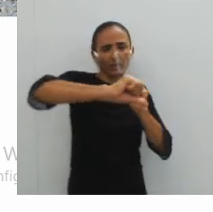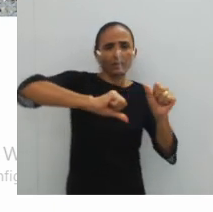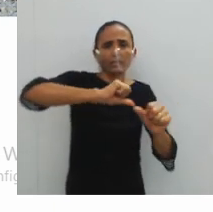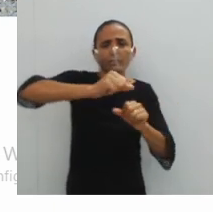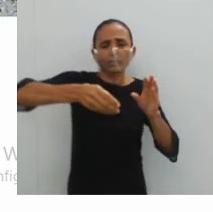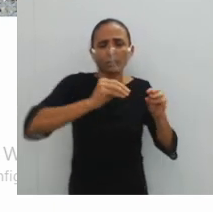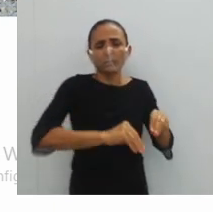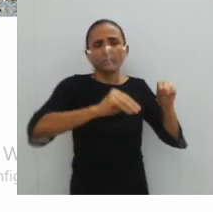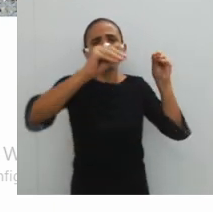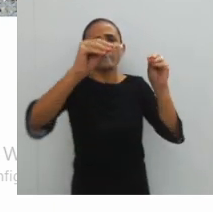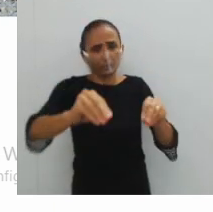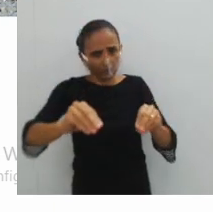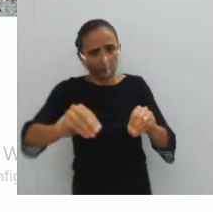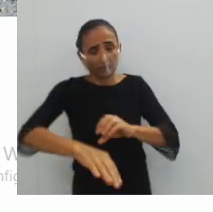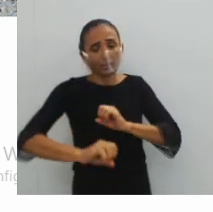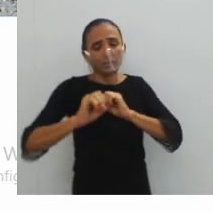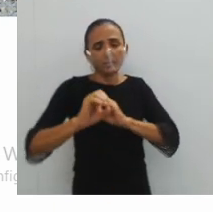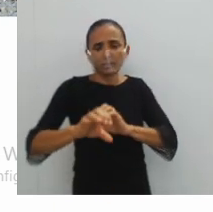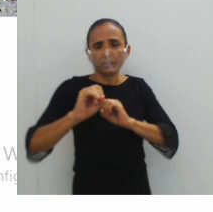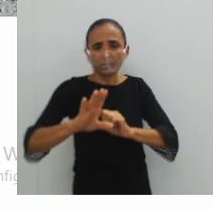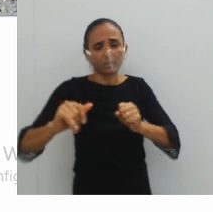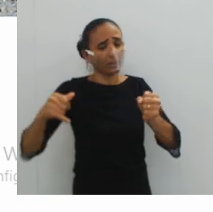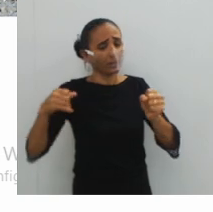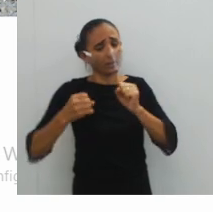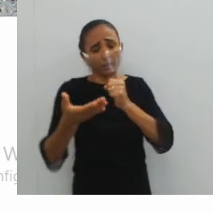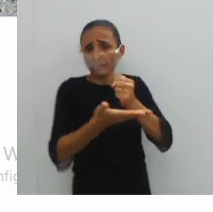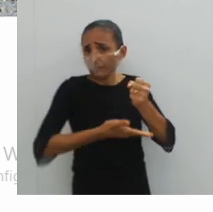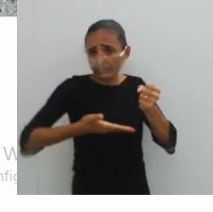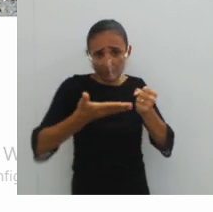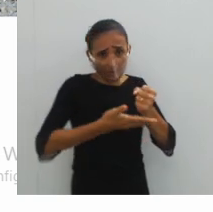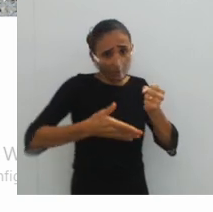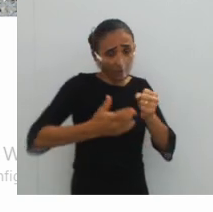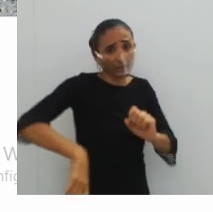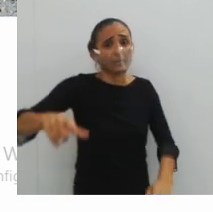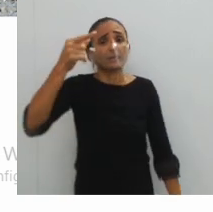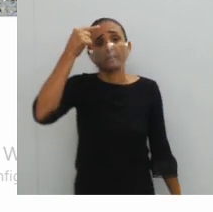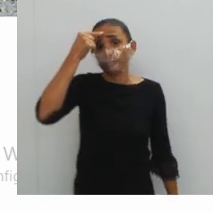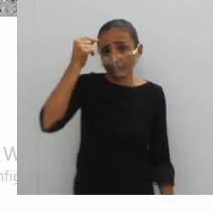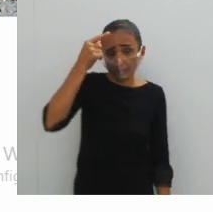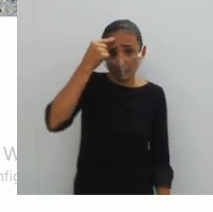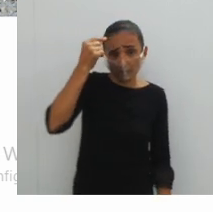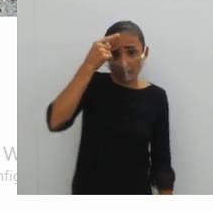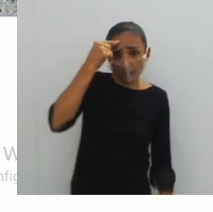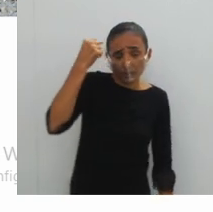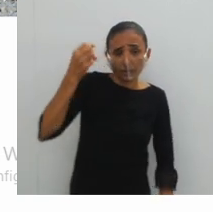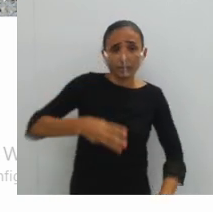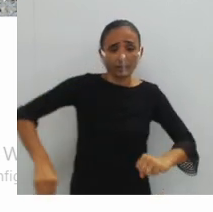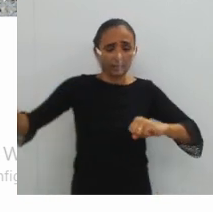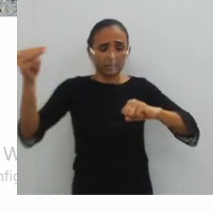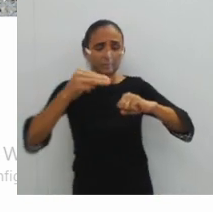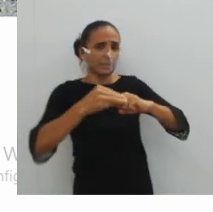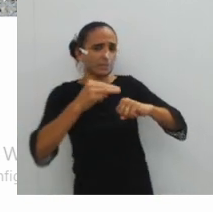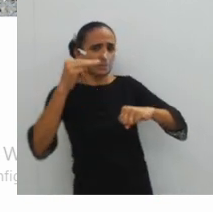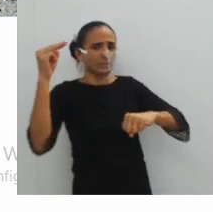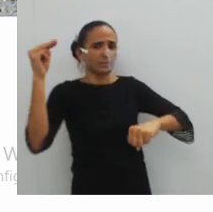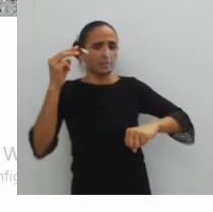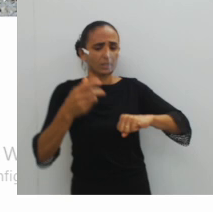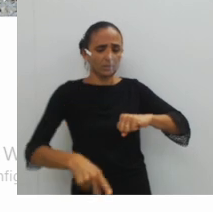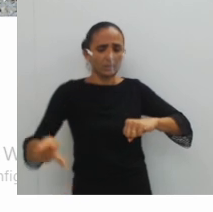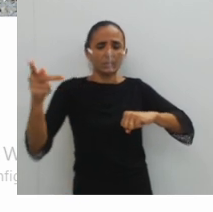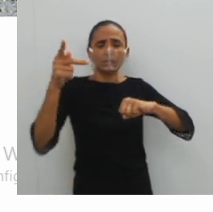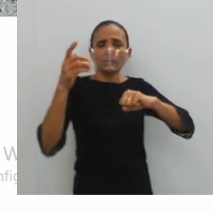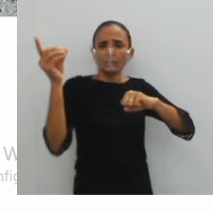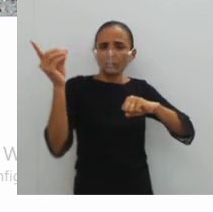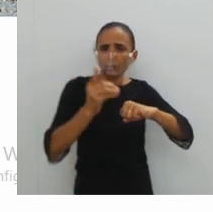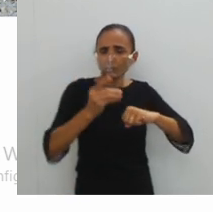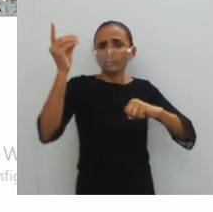busca de educação, seja ela ensino básico, seja ela ensino superior, mestrado, doutorado. Então, a questão